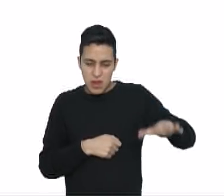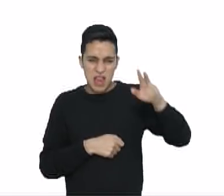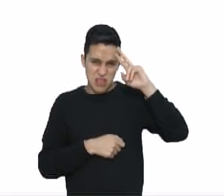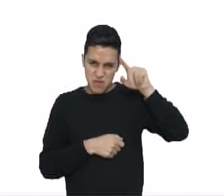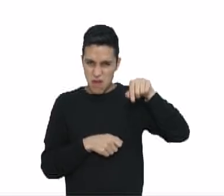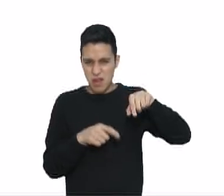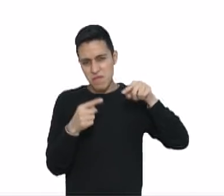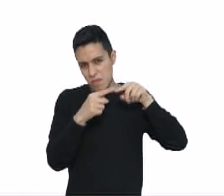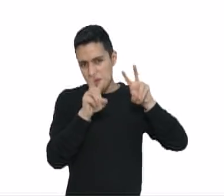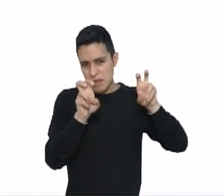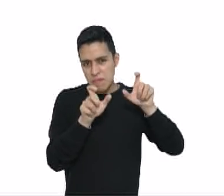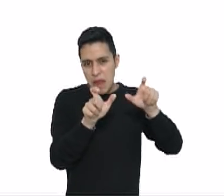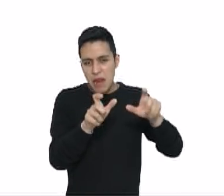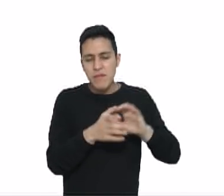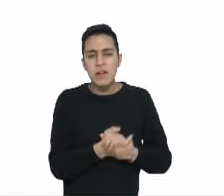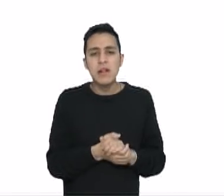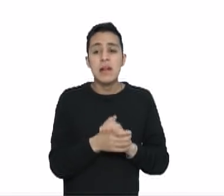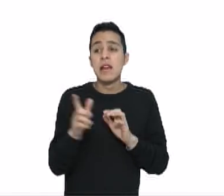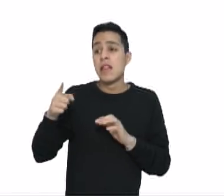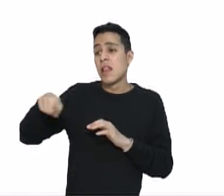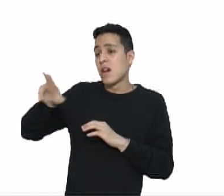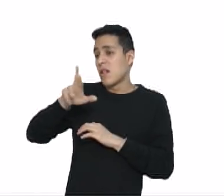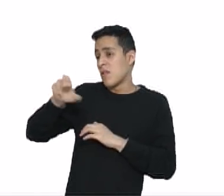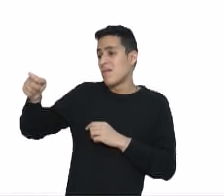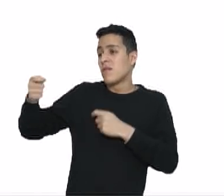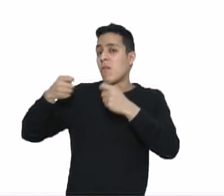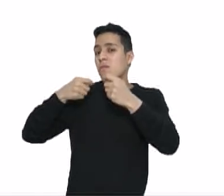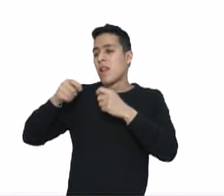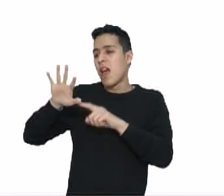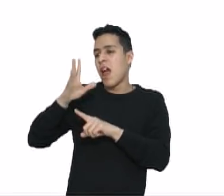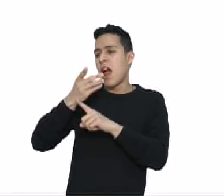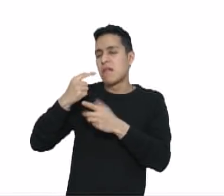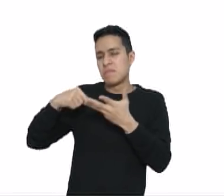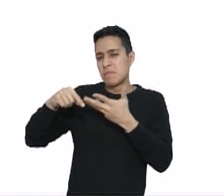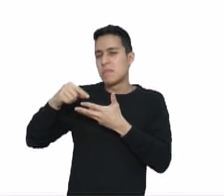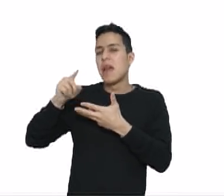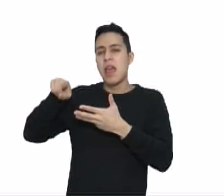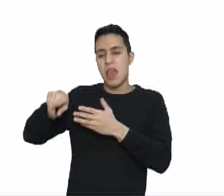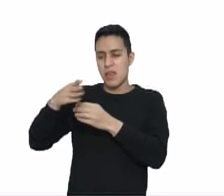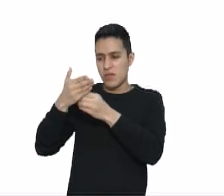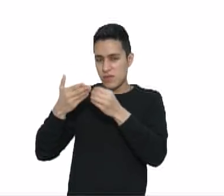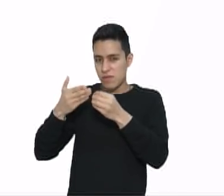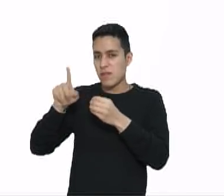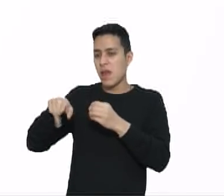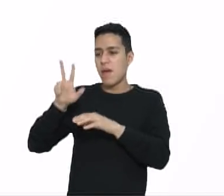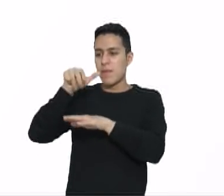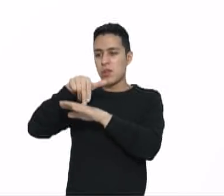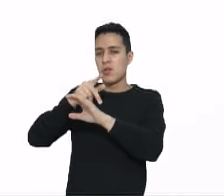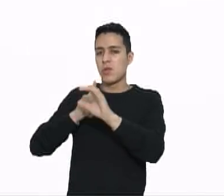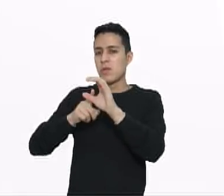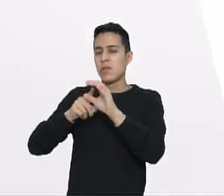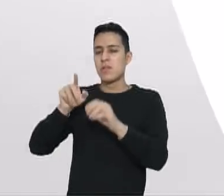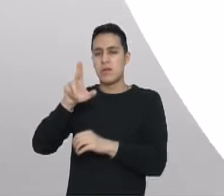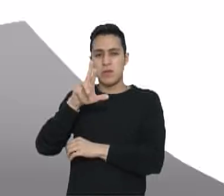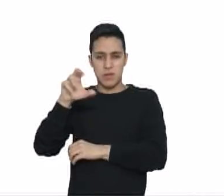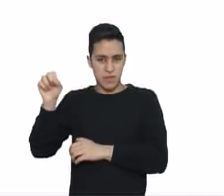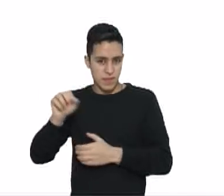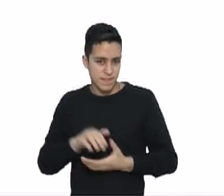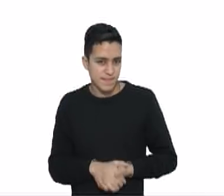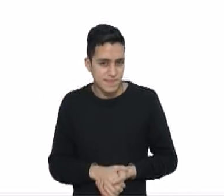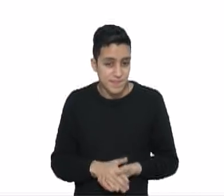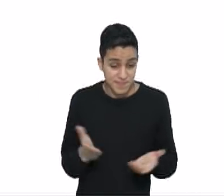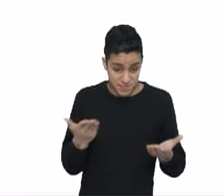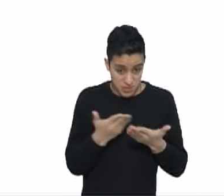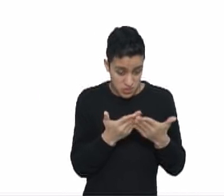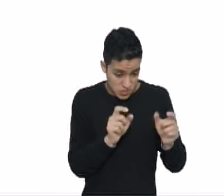história. E na União Soviética, quem controlava a produção artística e cultural era o Estado, representado aí pelo Partido Comunista da União Soviética.